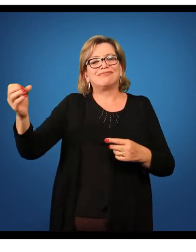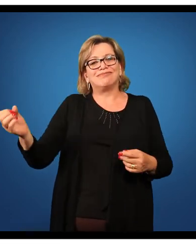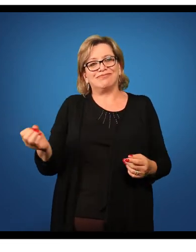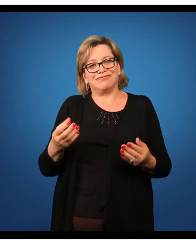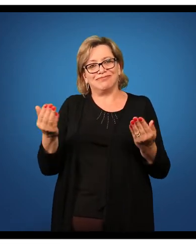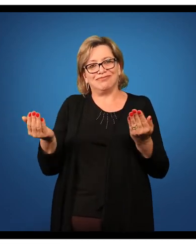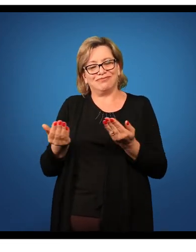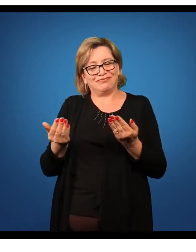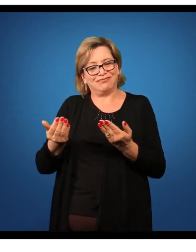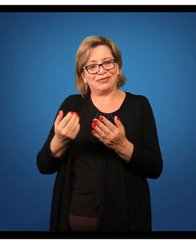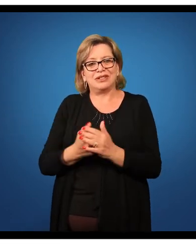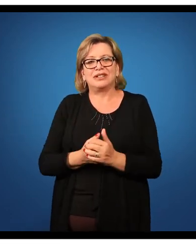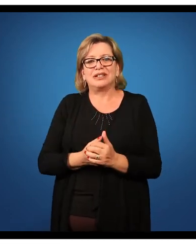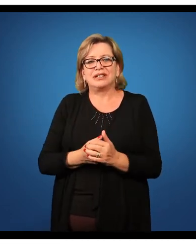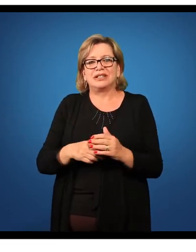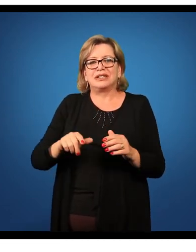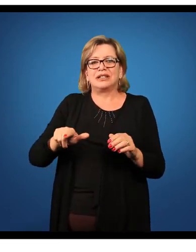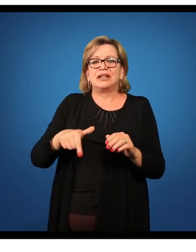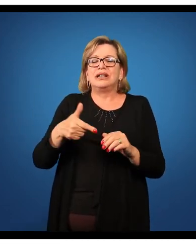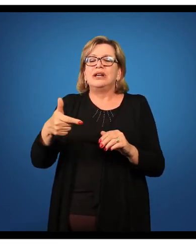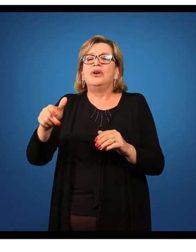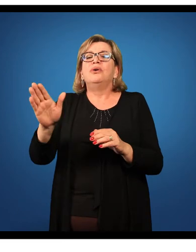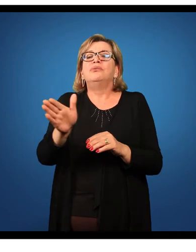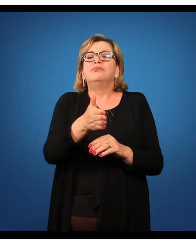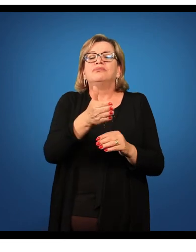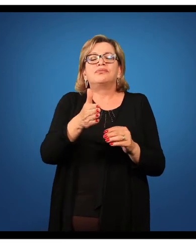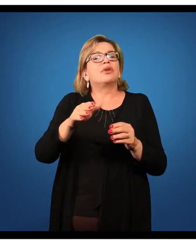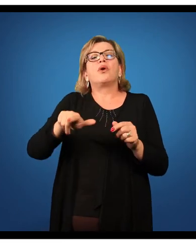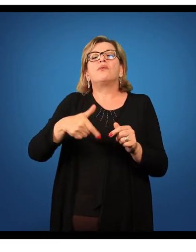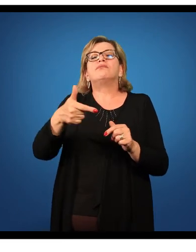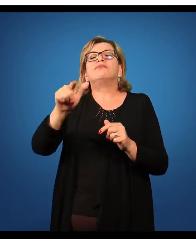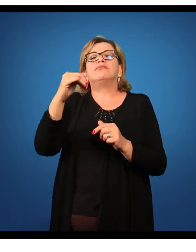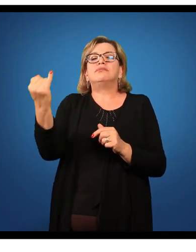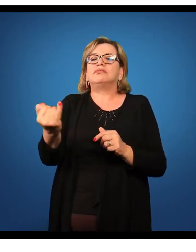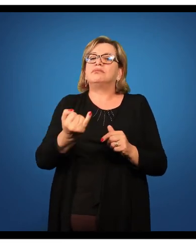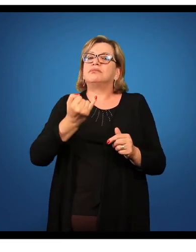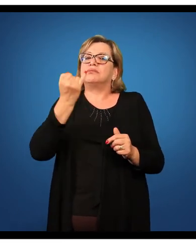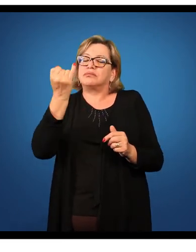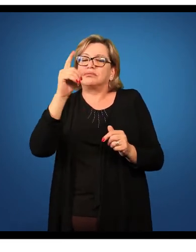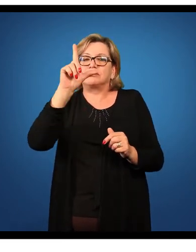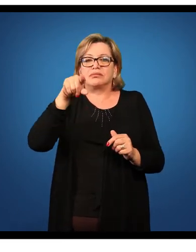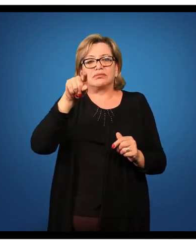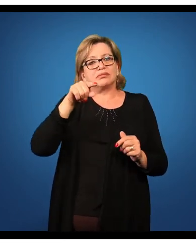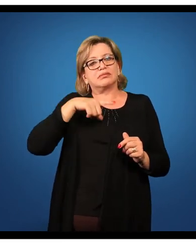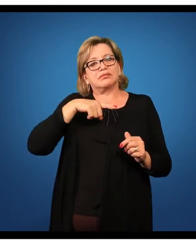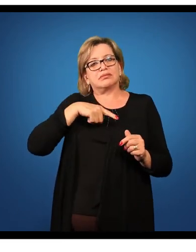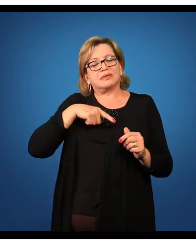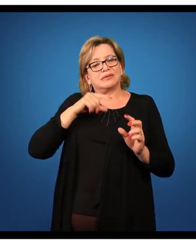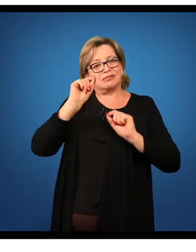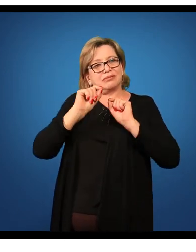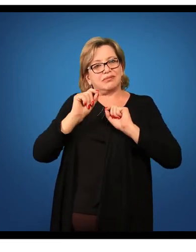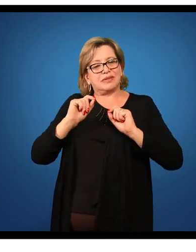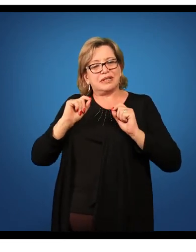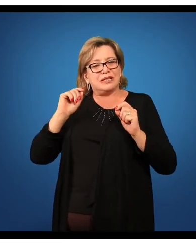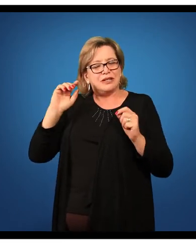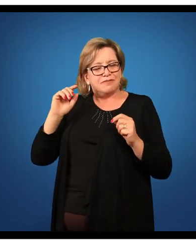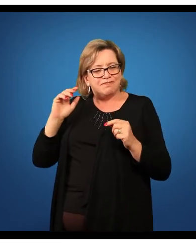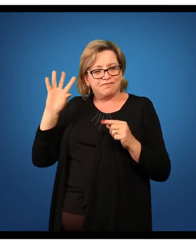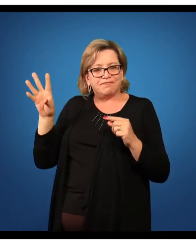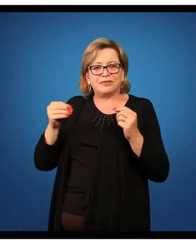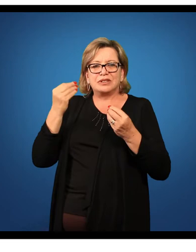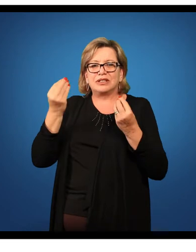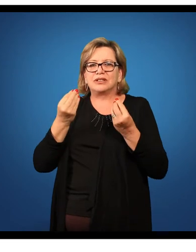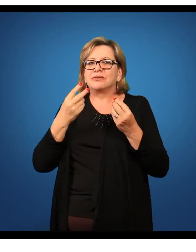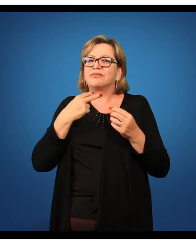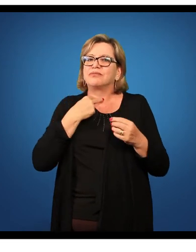é outro item também bastante importante que ela traz uma forma bastante enfatizada também a